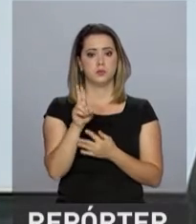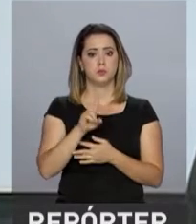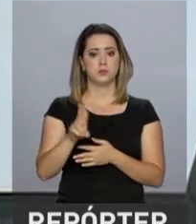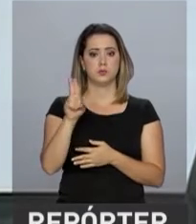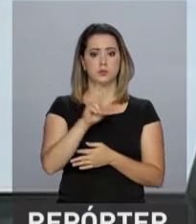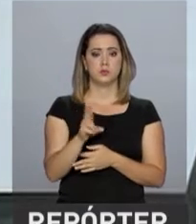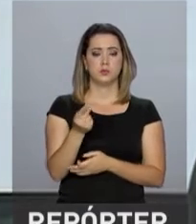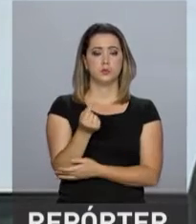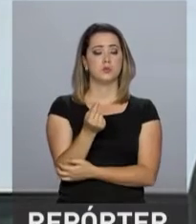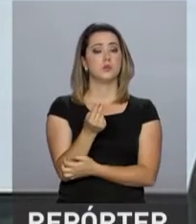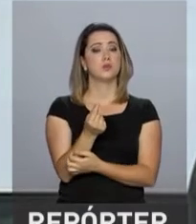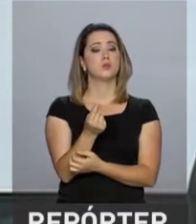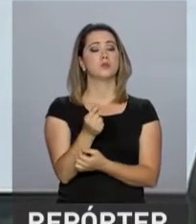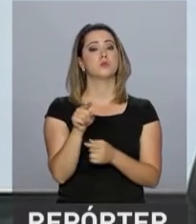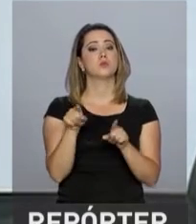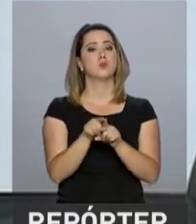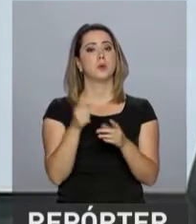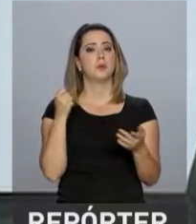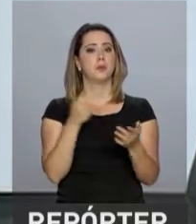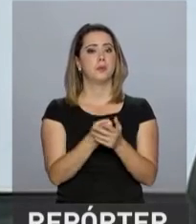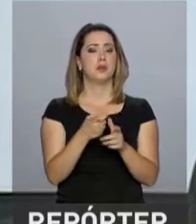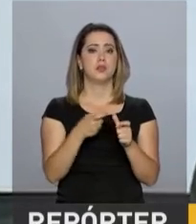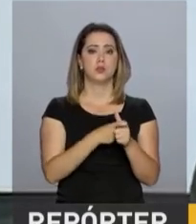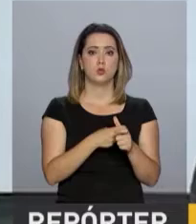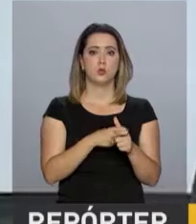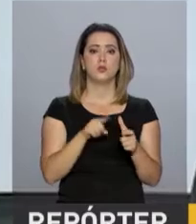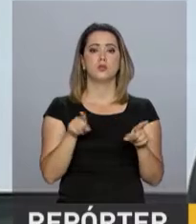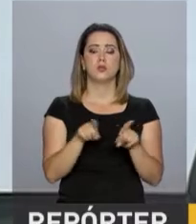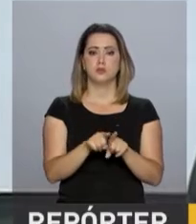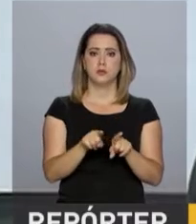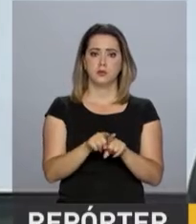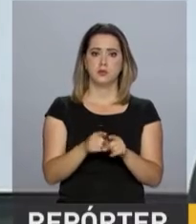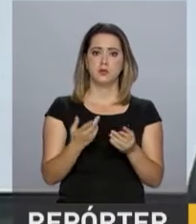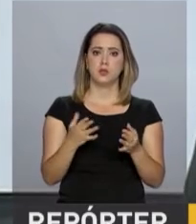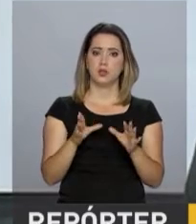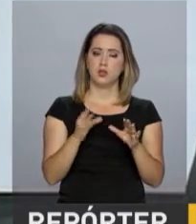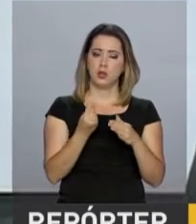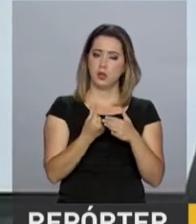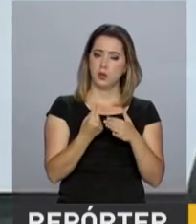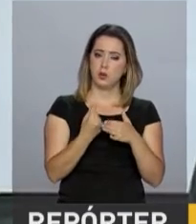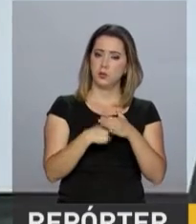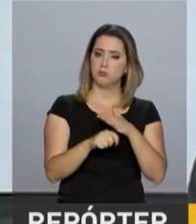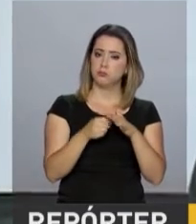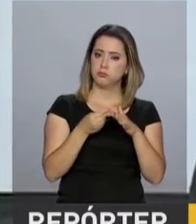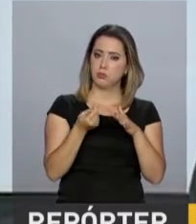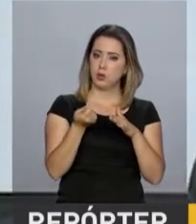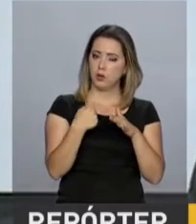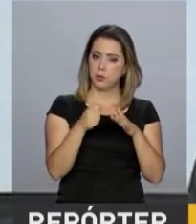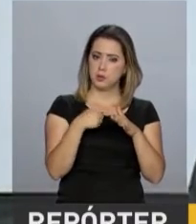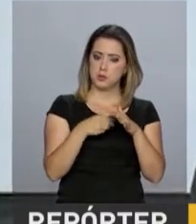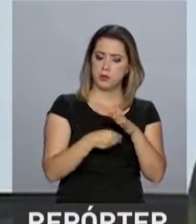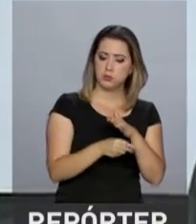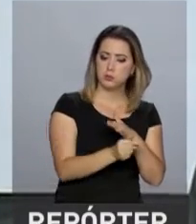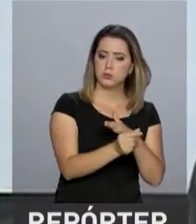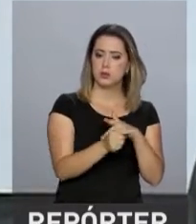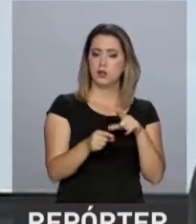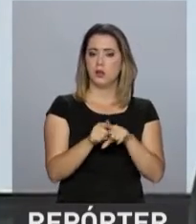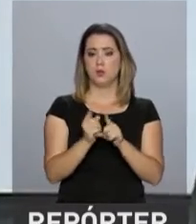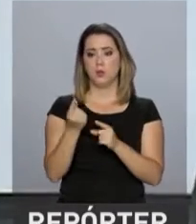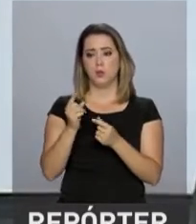usou esse recurso para quitar dívidas e até eventualmente para poupar, uma parte também, obviamente,